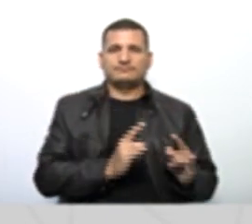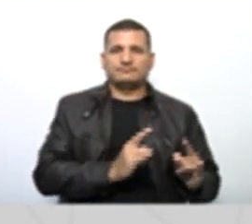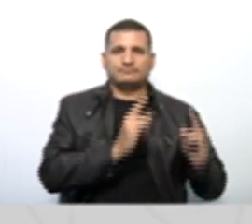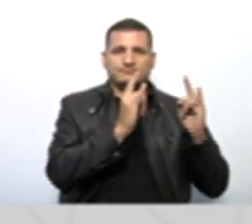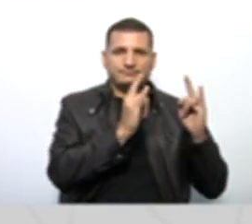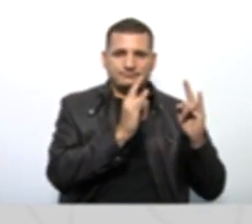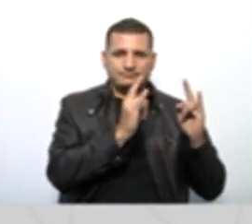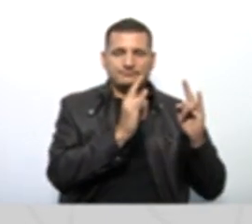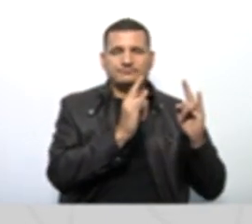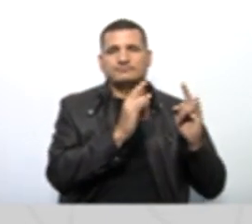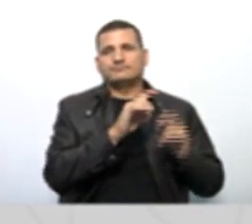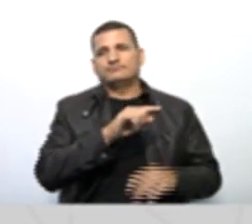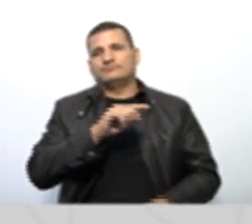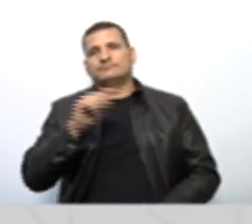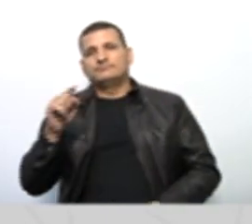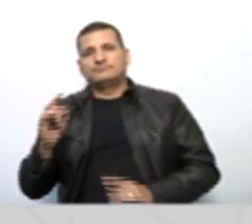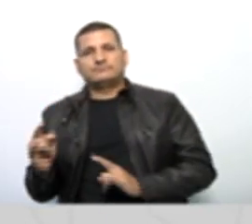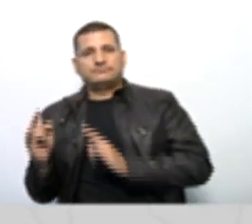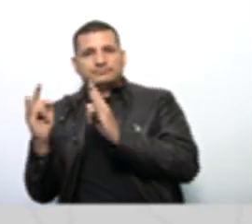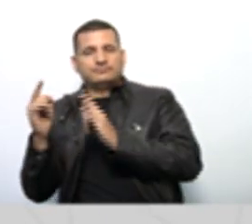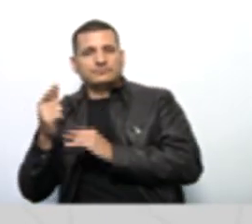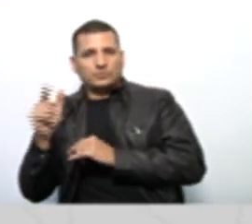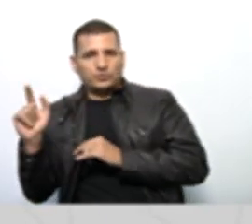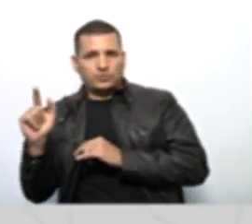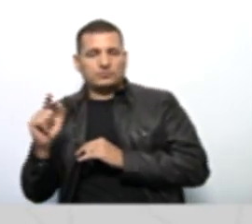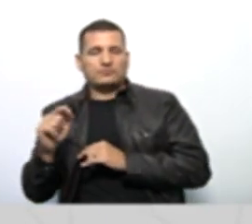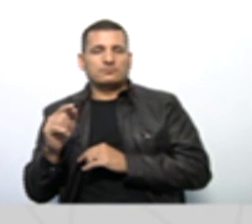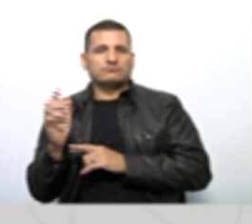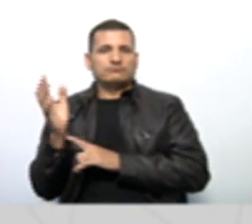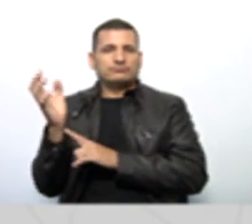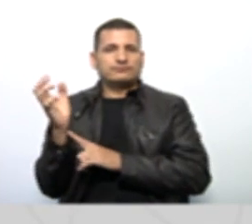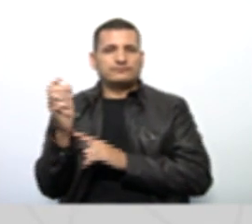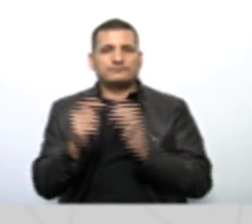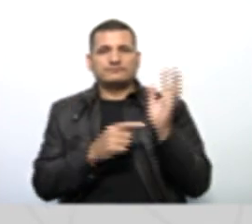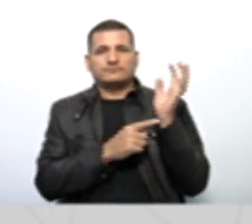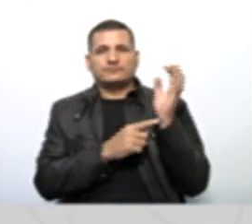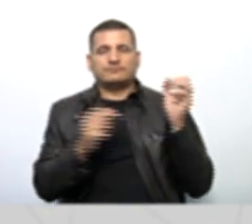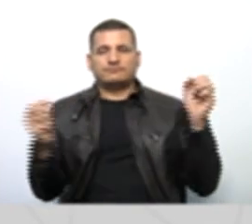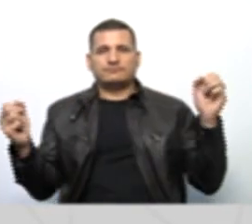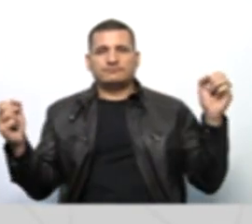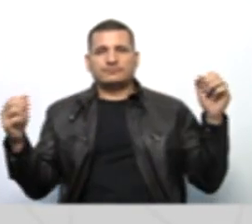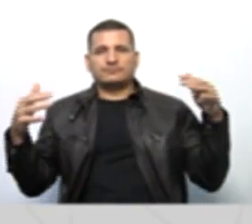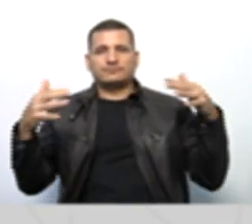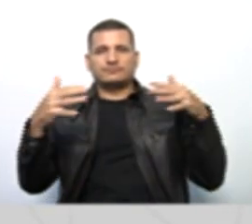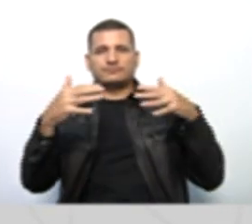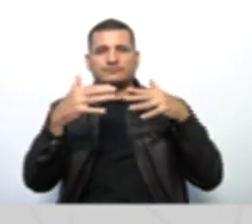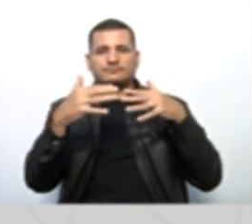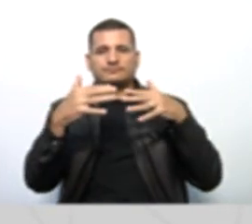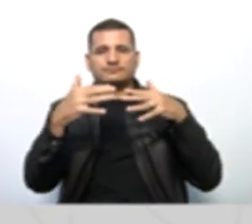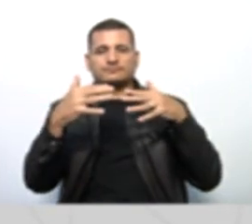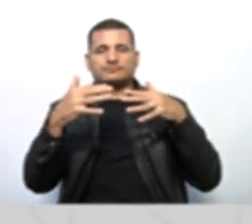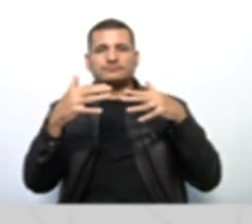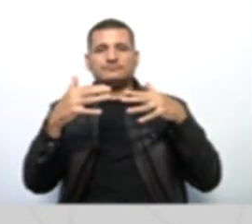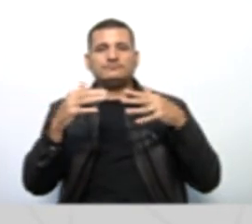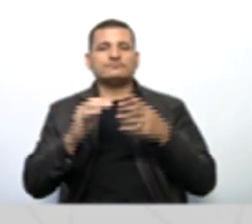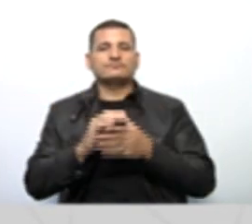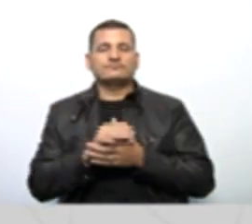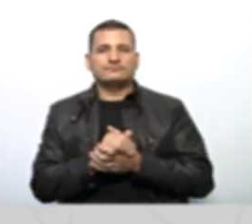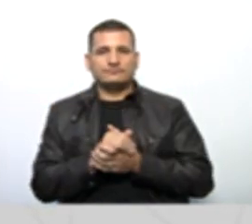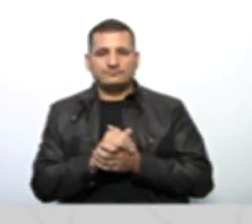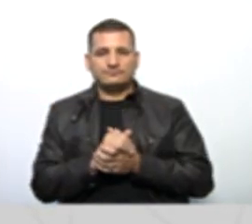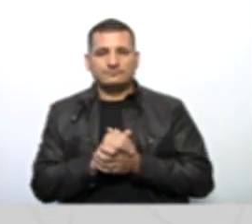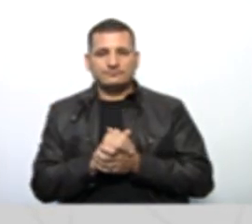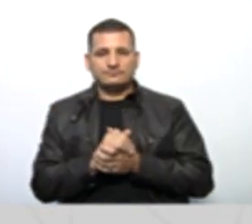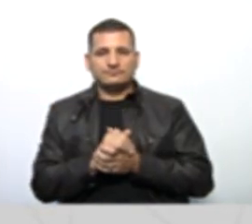isso e um prédio b que fica num outro bairro utiliza redes sem fio aqui ou então eu coloco uma antena direcional e